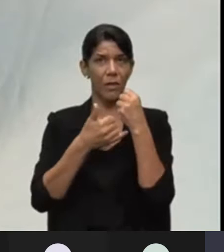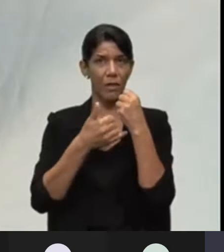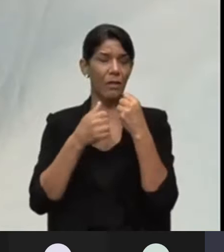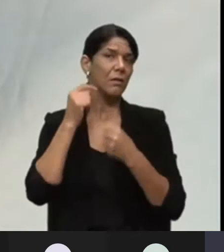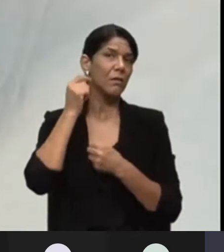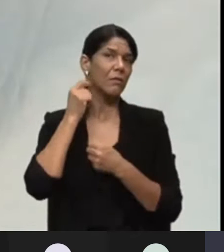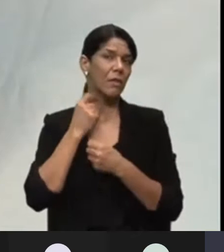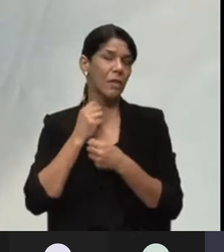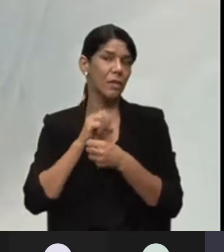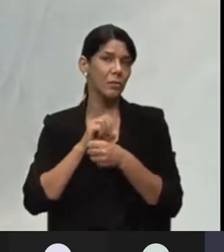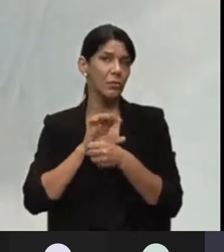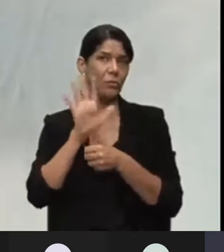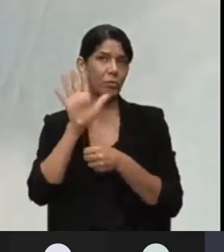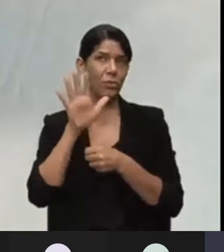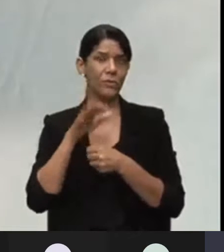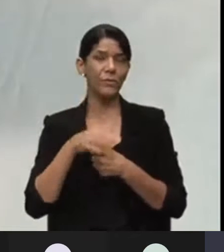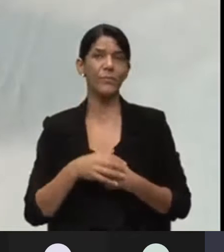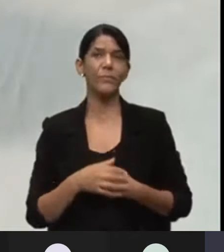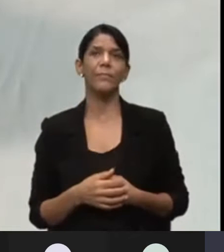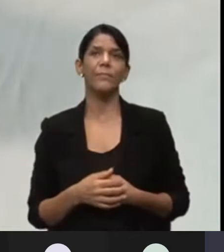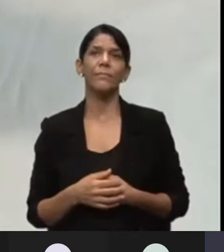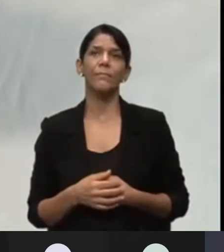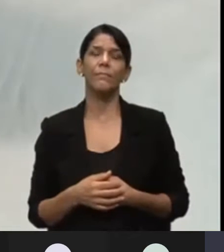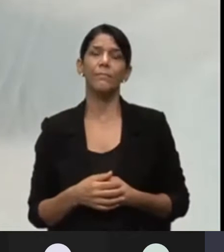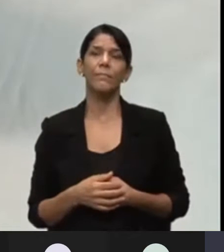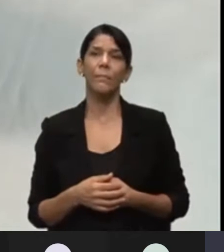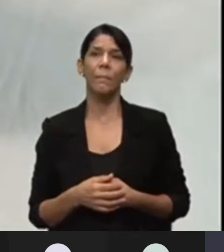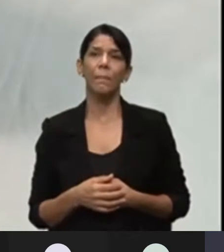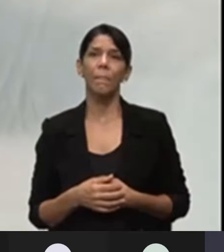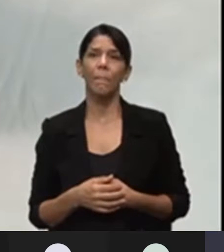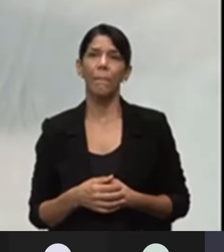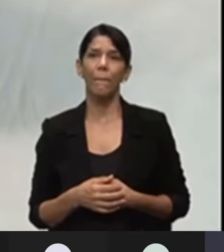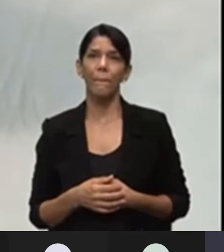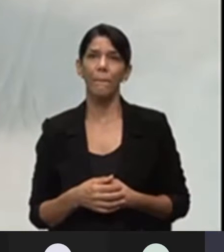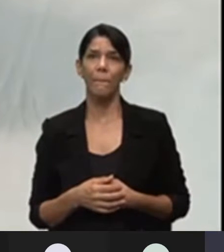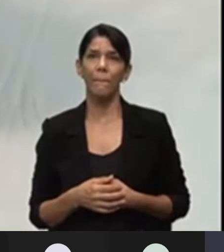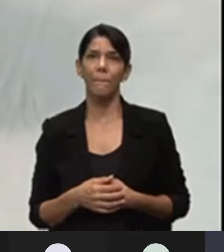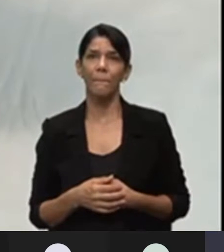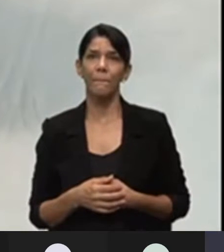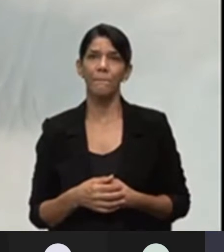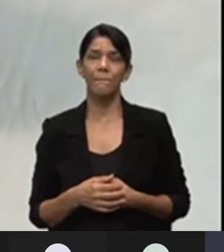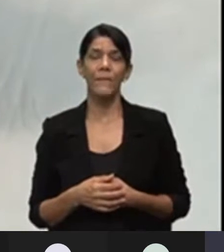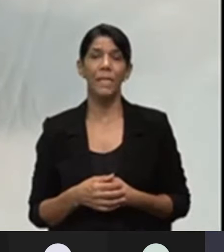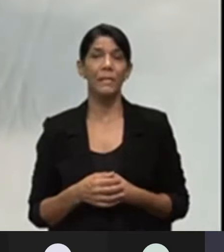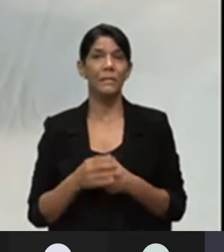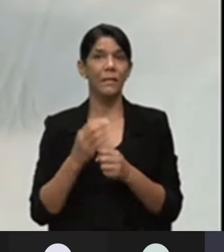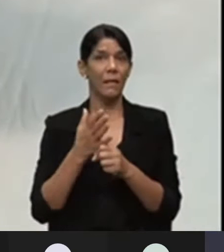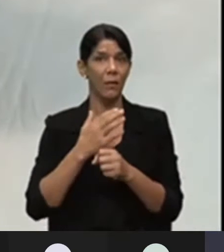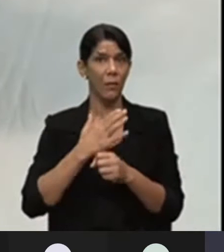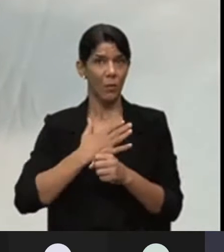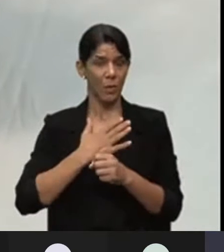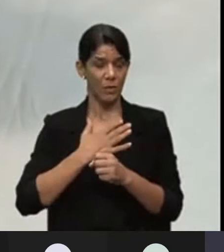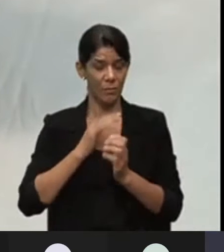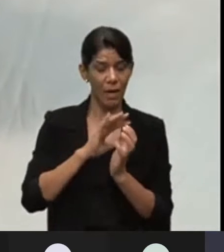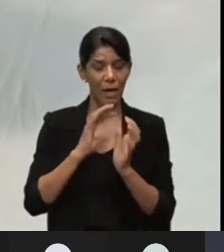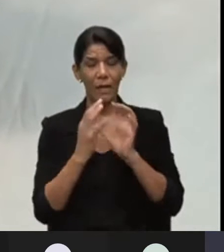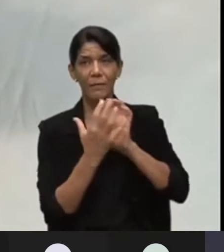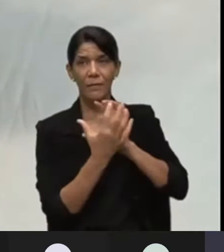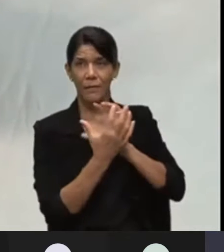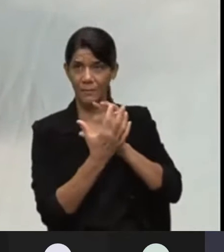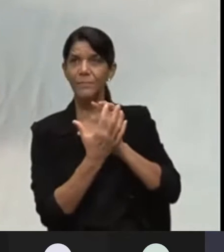emergem dessa região, eles surgem dessa região. Nós temos aqui, né, a região posterior aí do